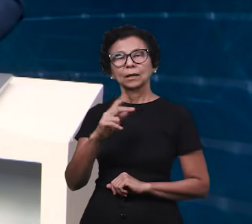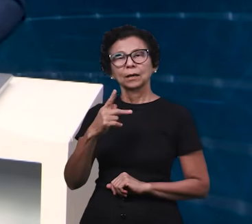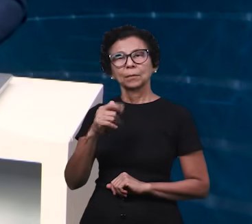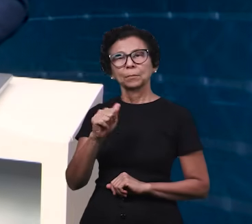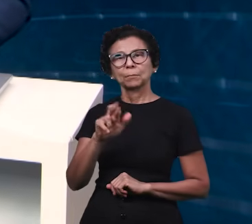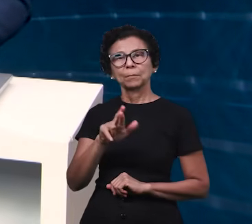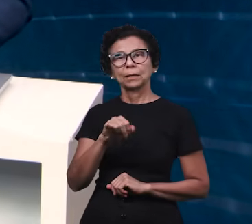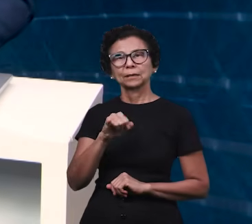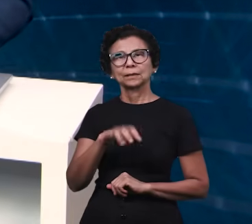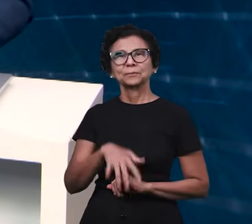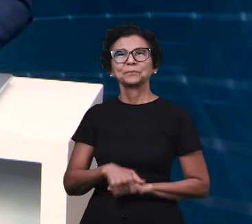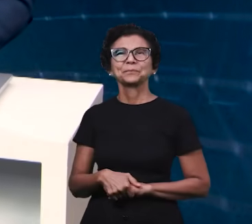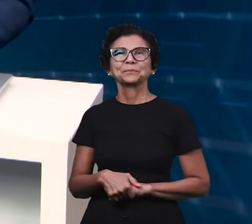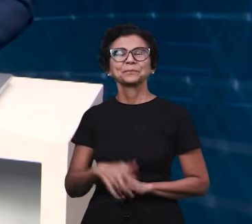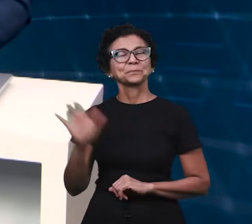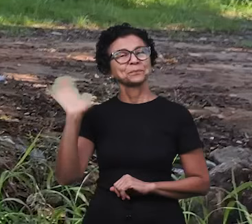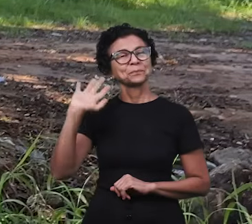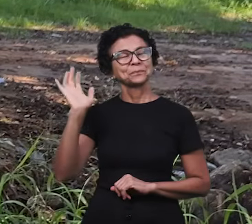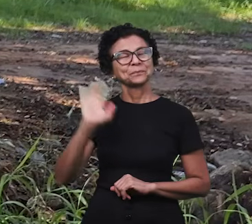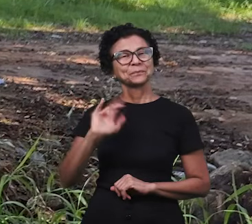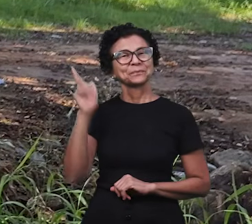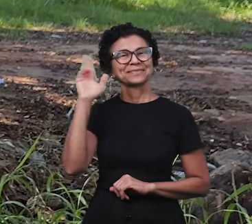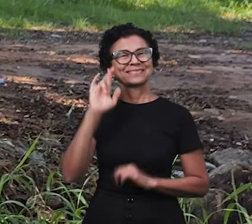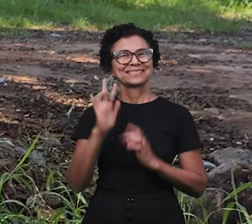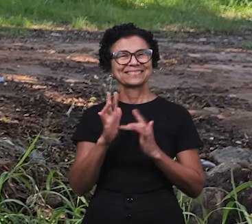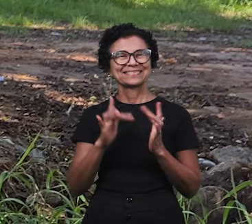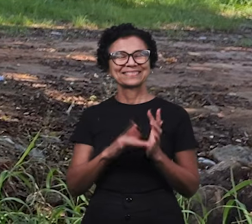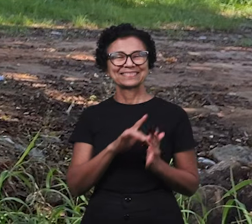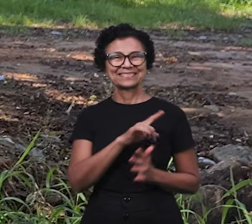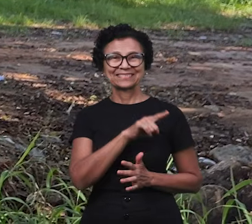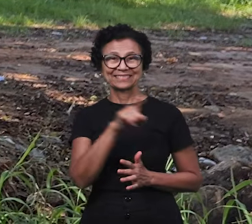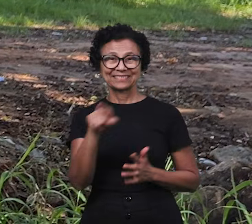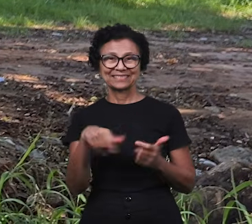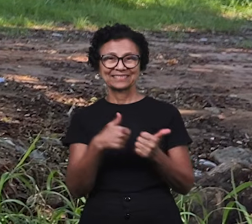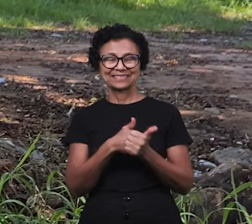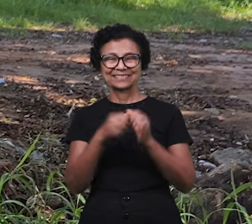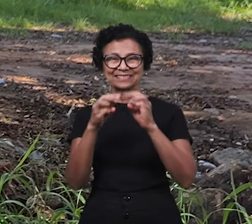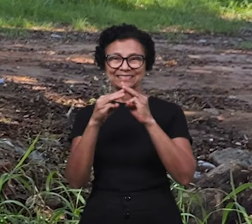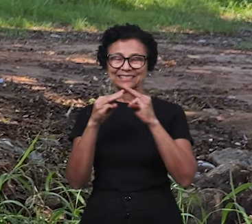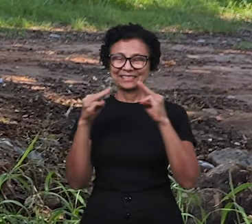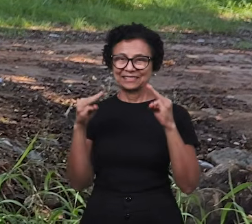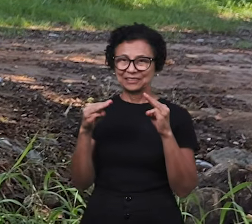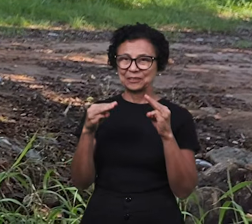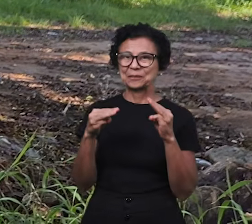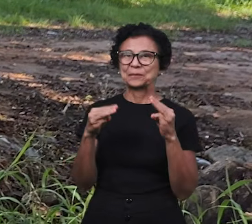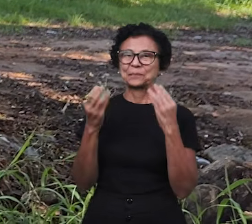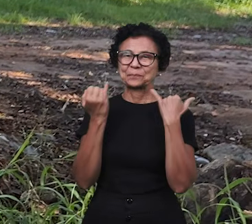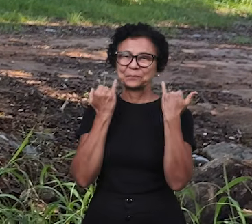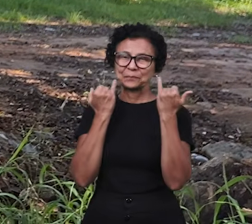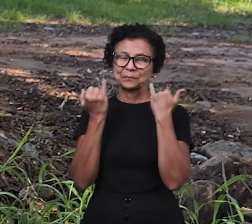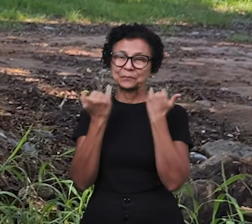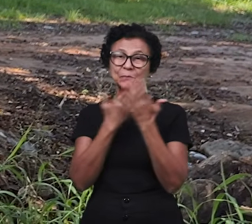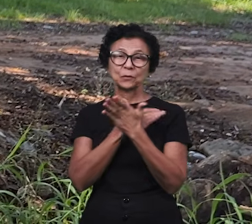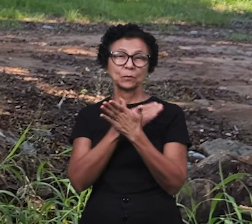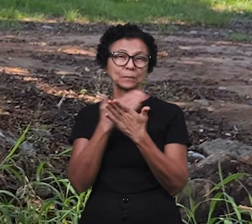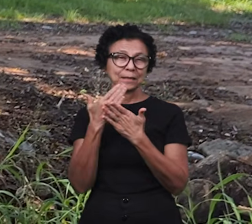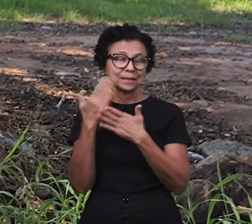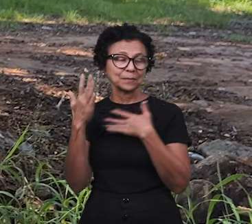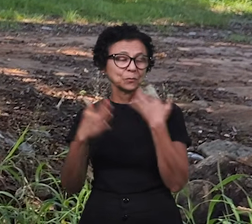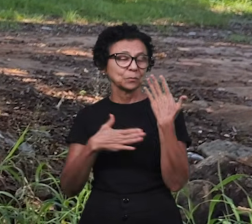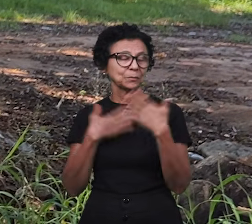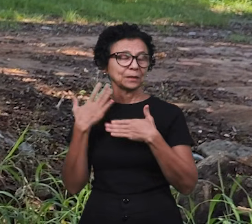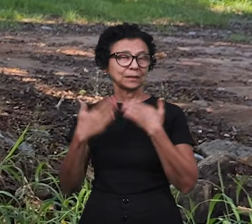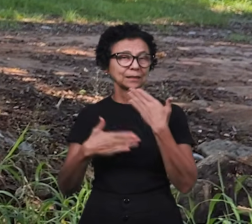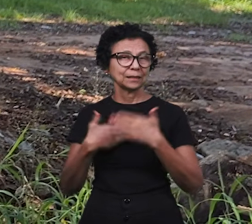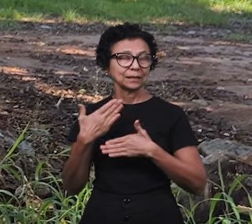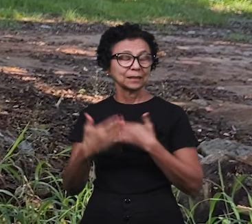com a nossa irmã Amanda da Silva. Olá, a paz do Senhor Jesus para você que acompanha o Manaí News. Nós começamos mais uma